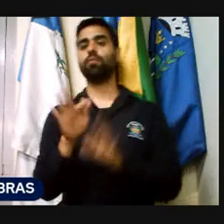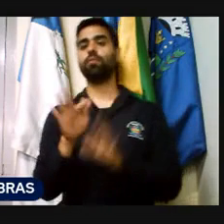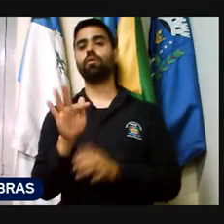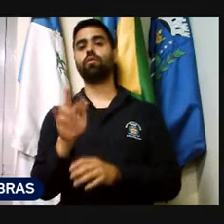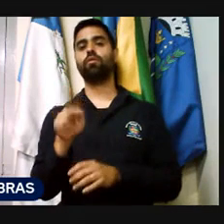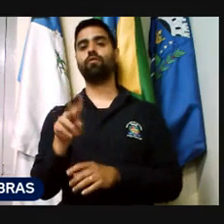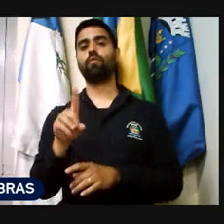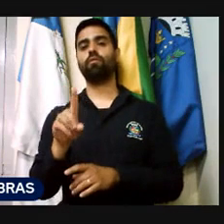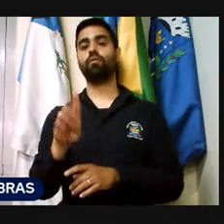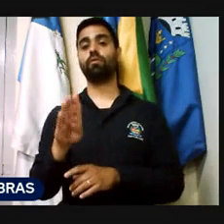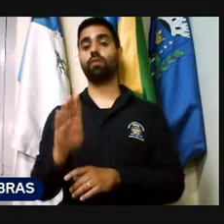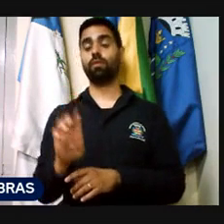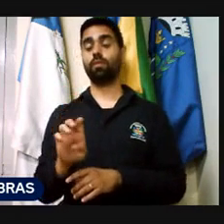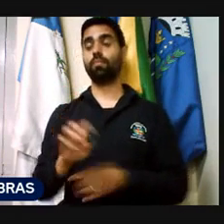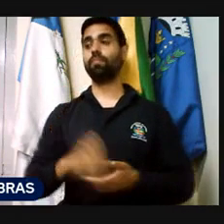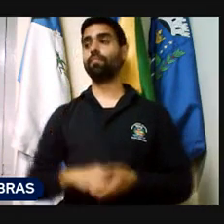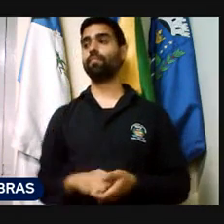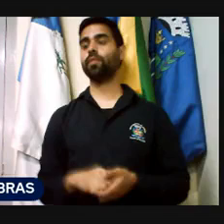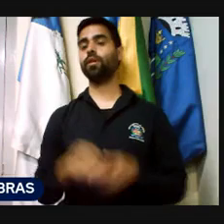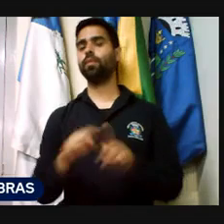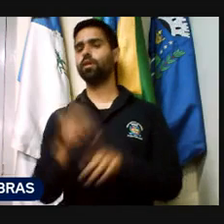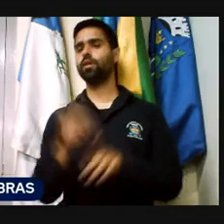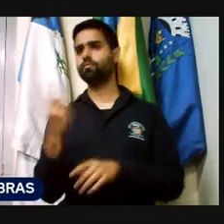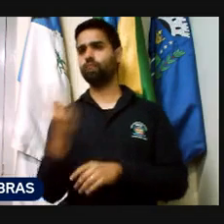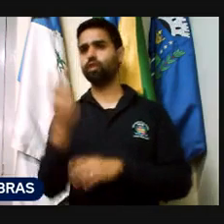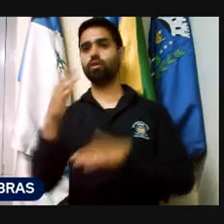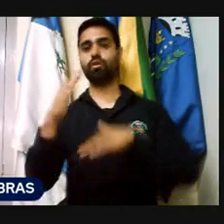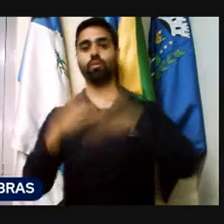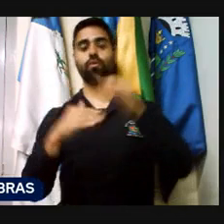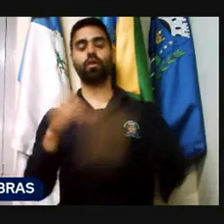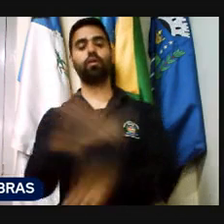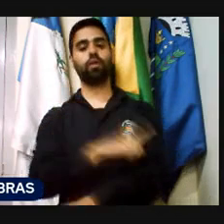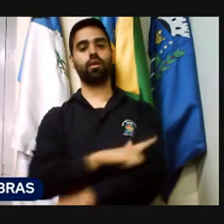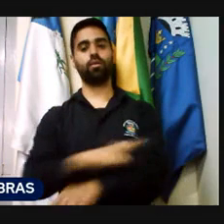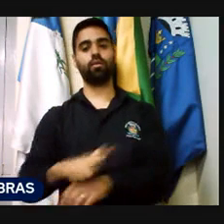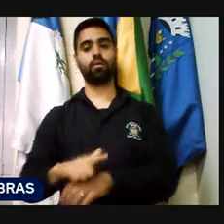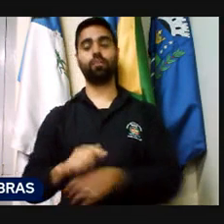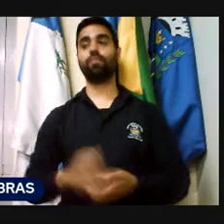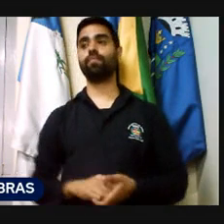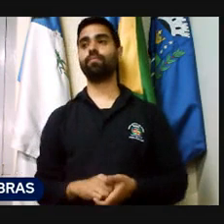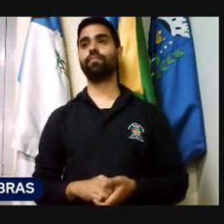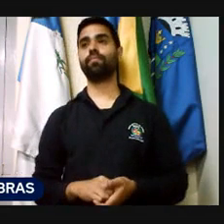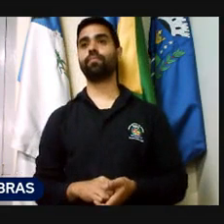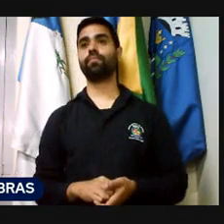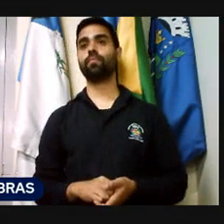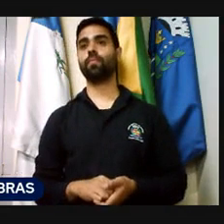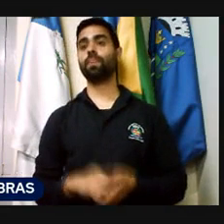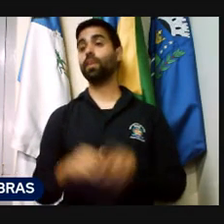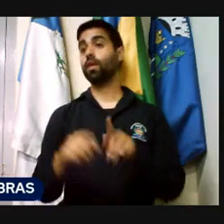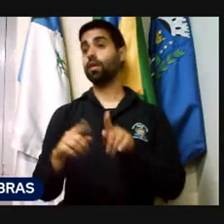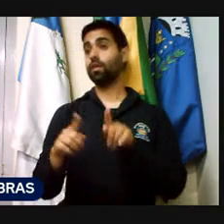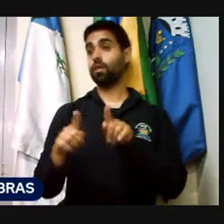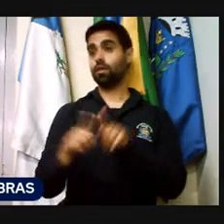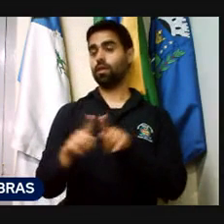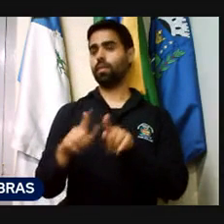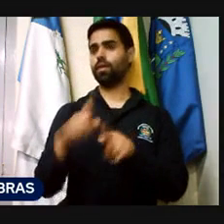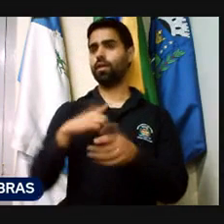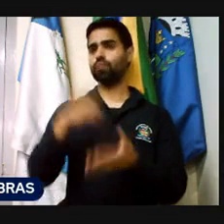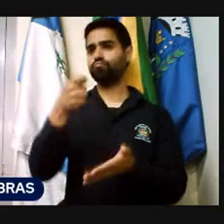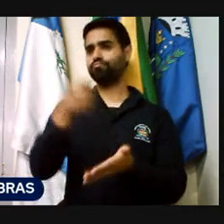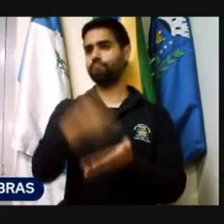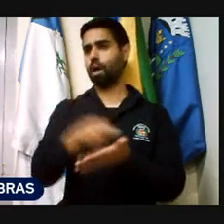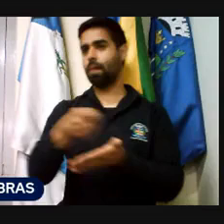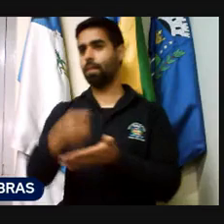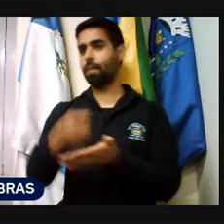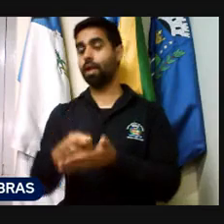Manutenção e Desenvolvimento da Educação Básica e de Valorização dos Profissionais da Educação, Fundeb, e respaldado por decisões de tribunais